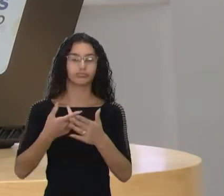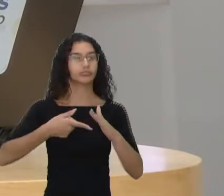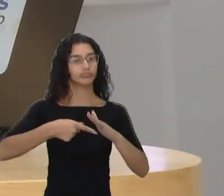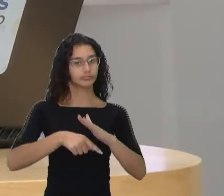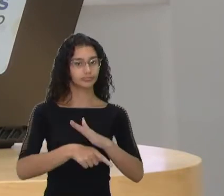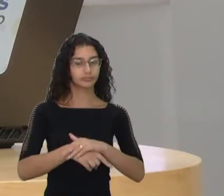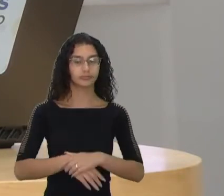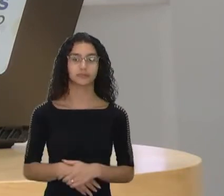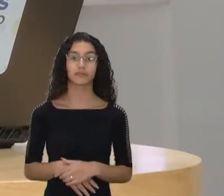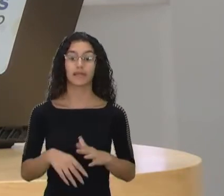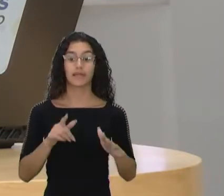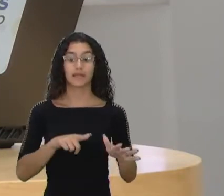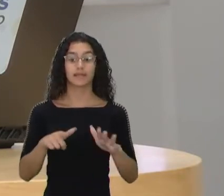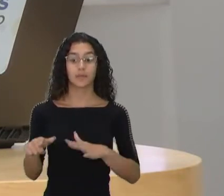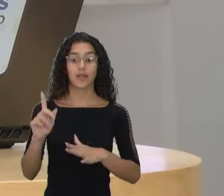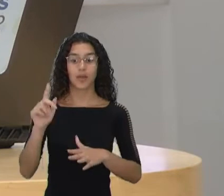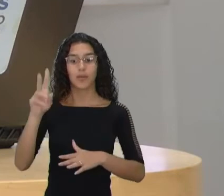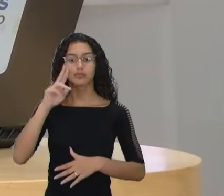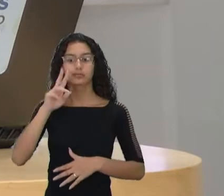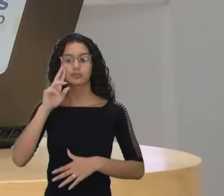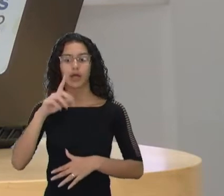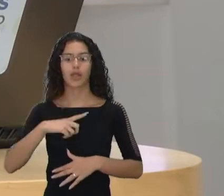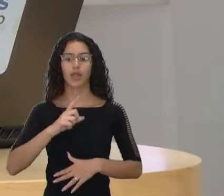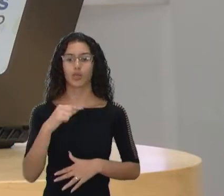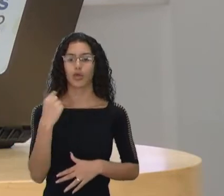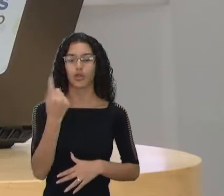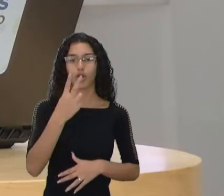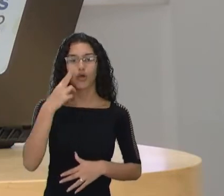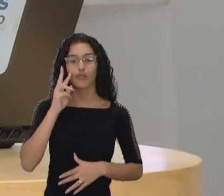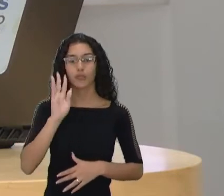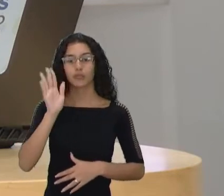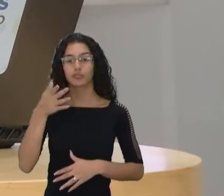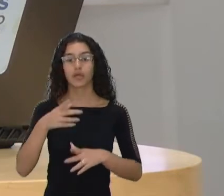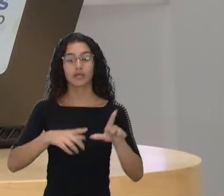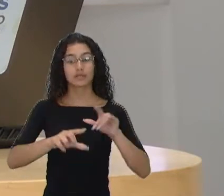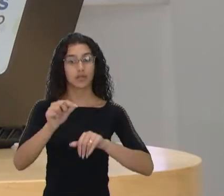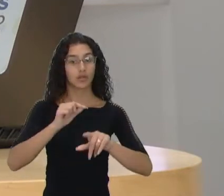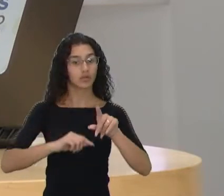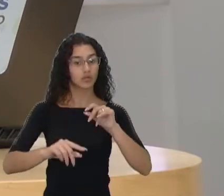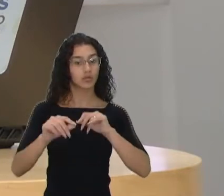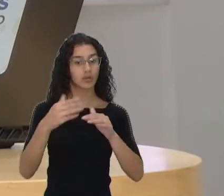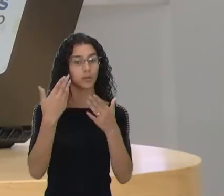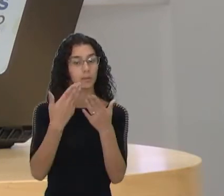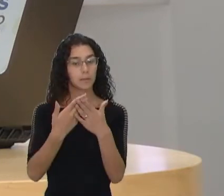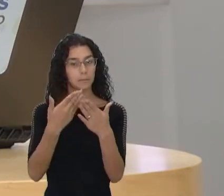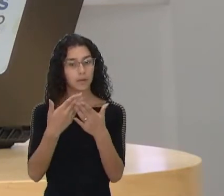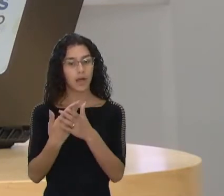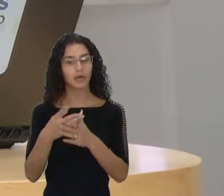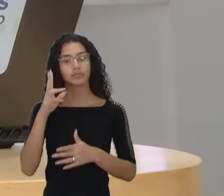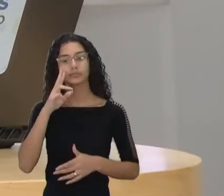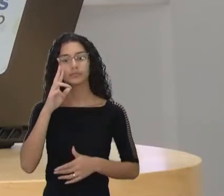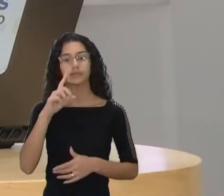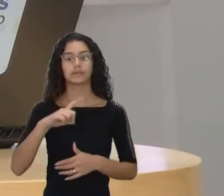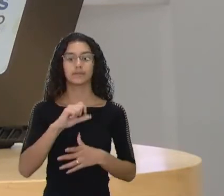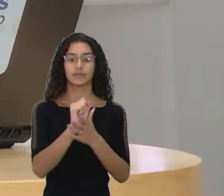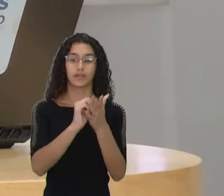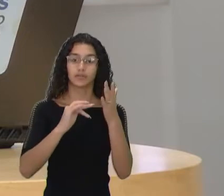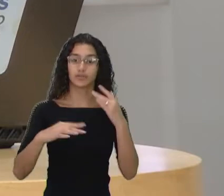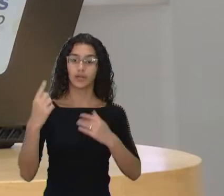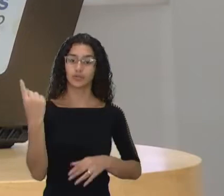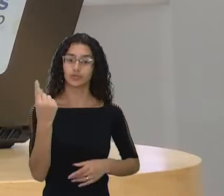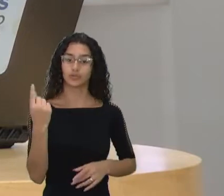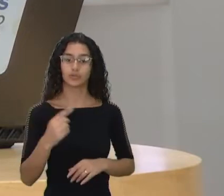intensivos e essa semana é uma retomada aí do que a gente viu. Eu selecionei aí uma aula de retomada da atividade